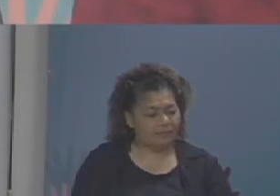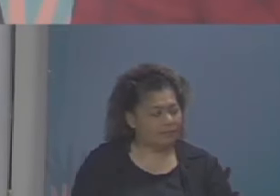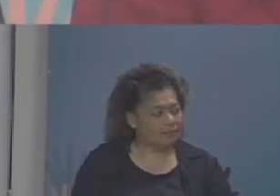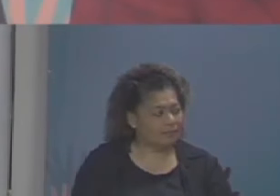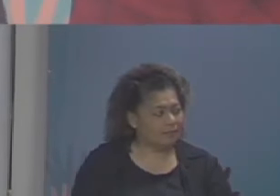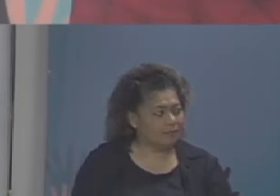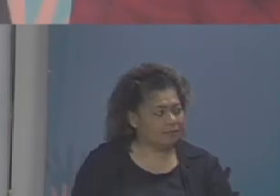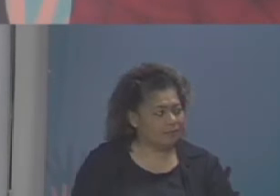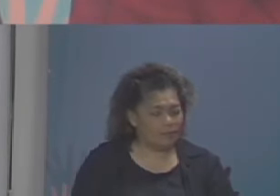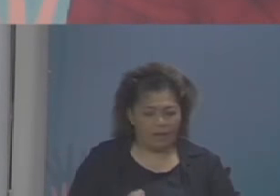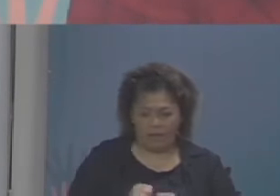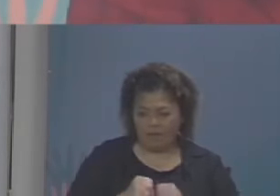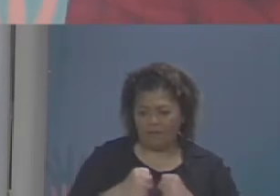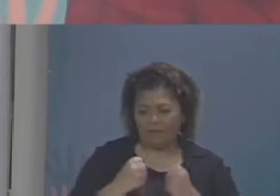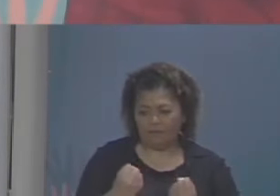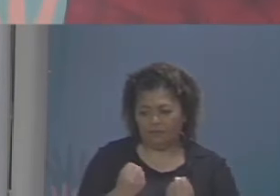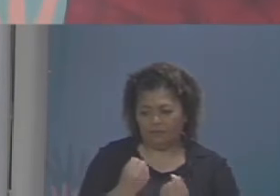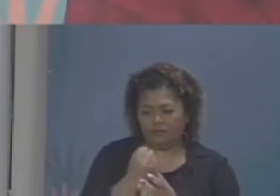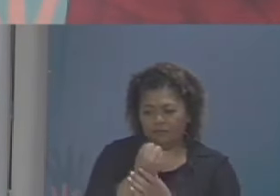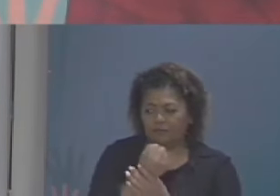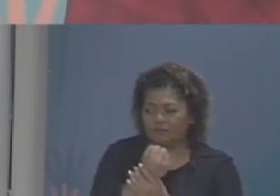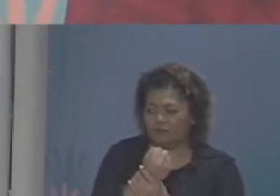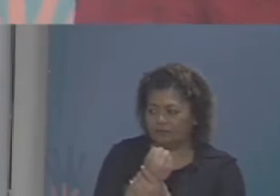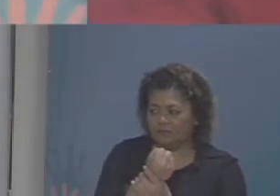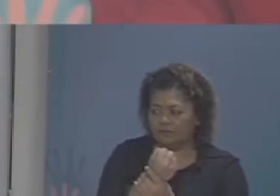O fortalecer